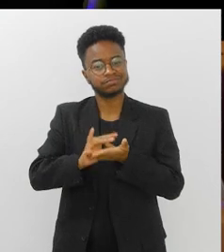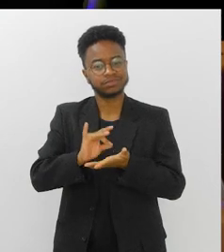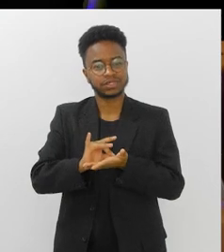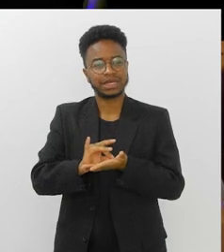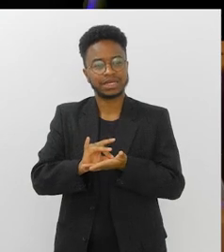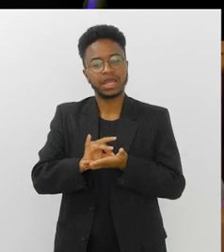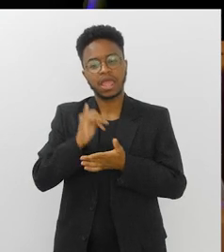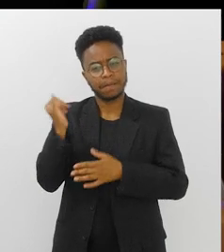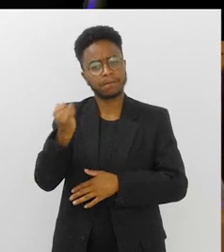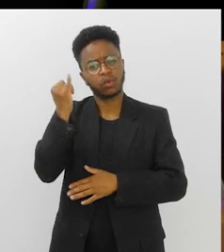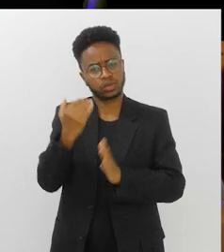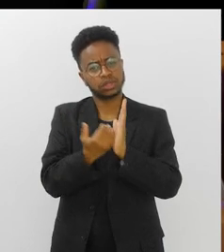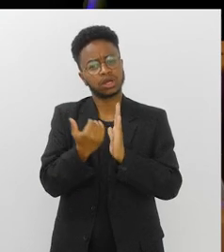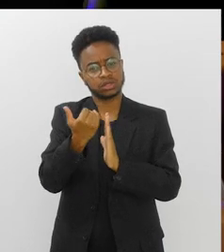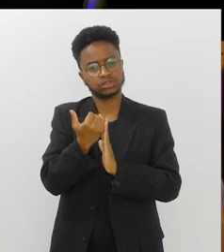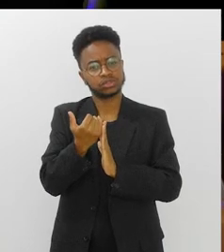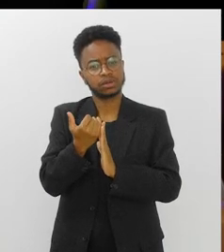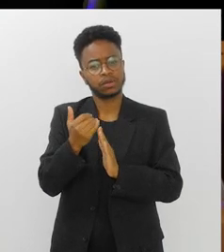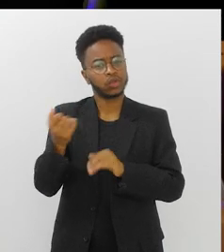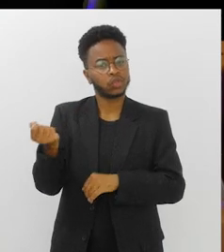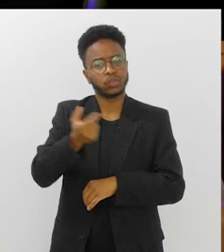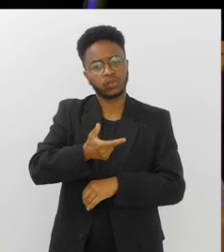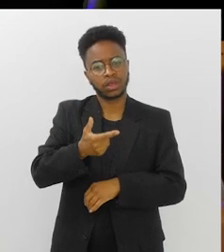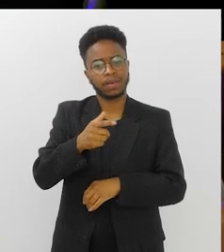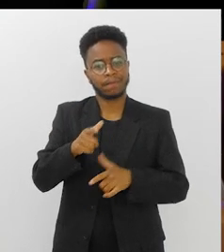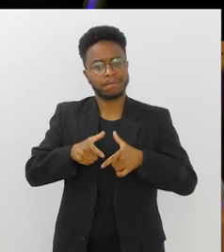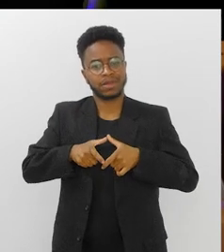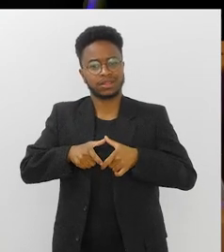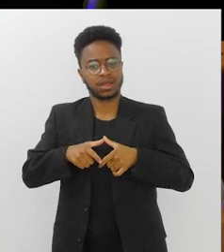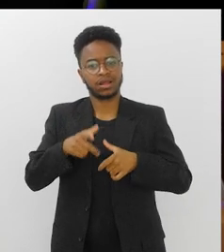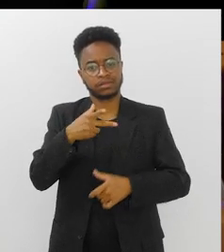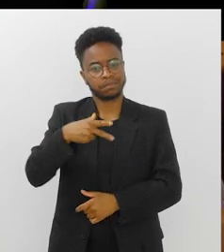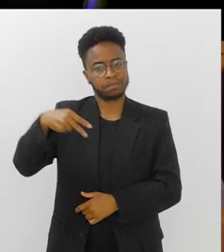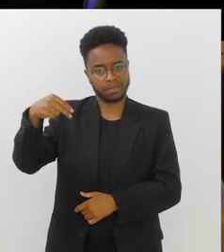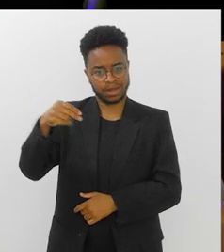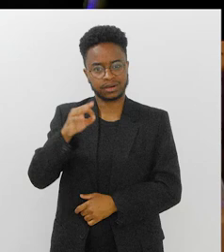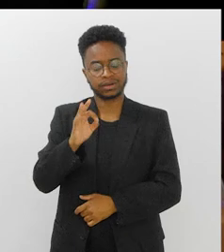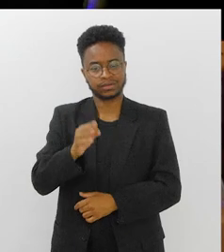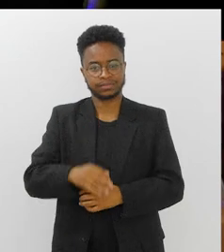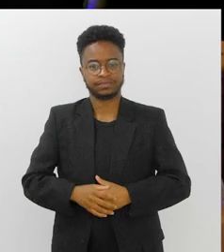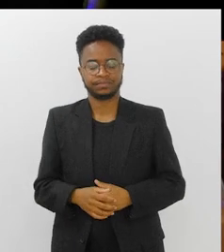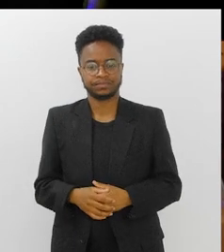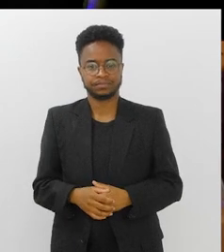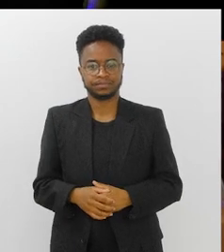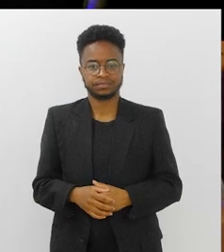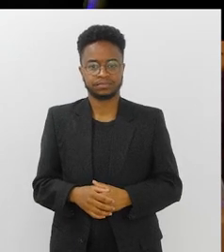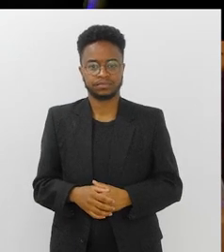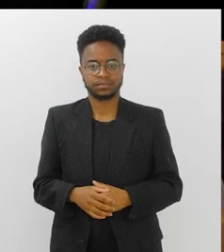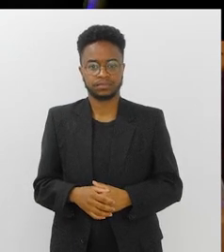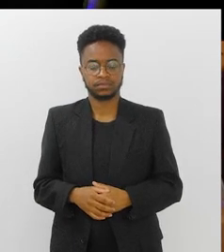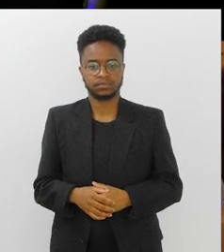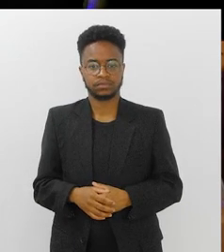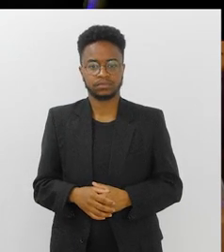é tão ou mais importante do que inclusive as medalhas paralímpicas porque as medalhas paralímpicas eh